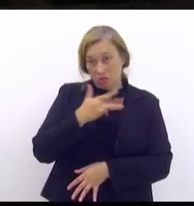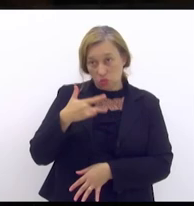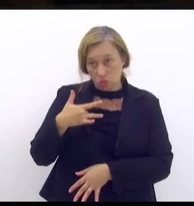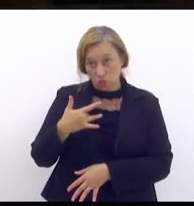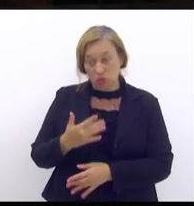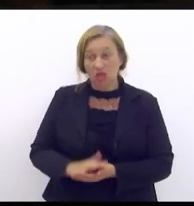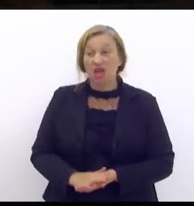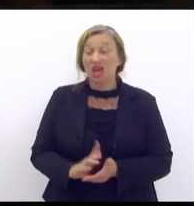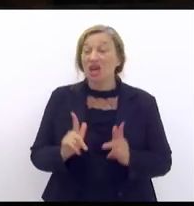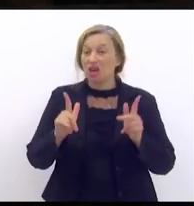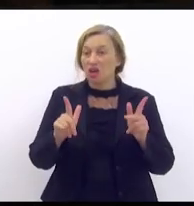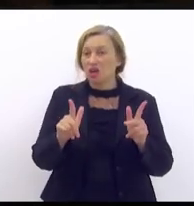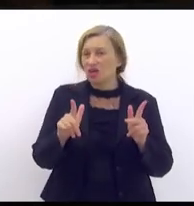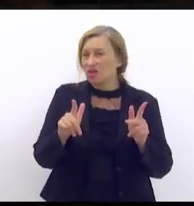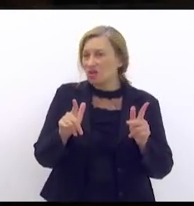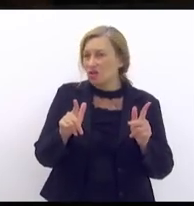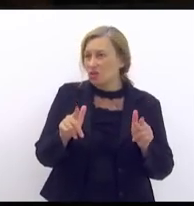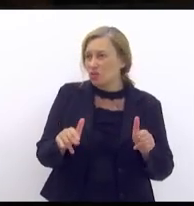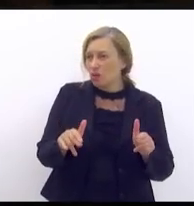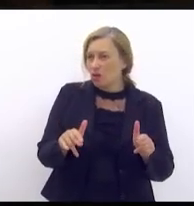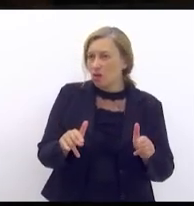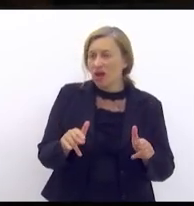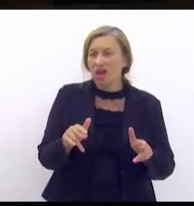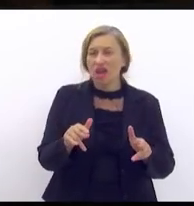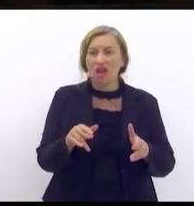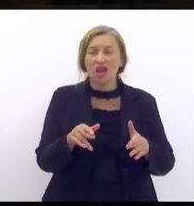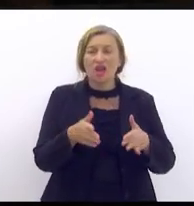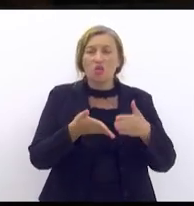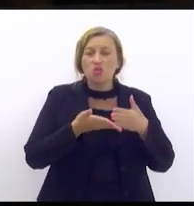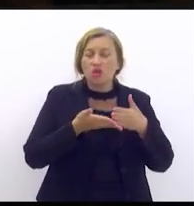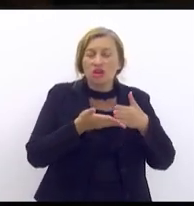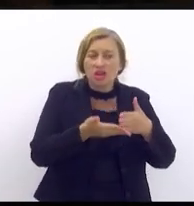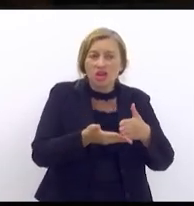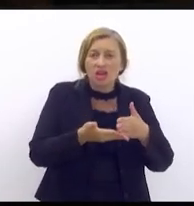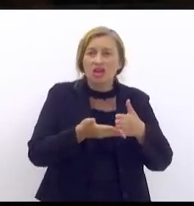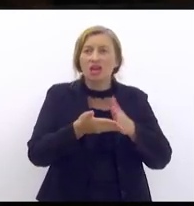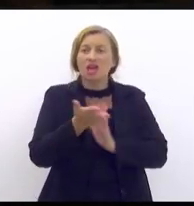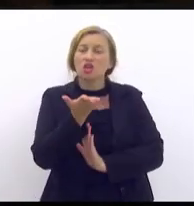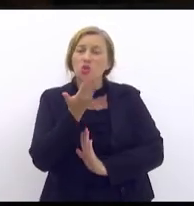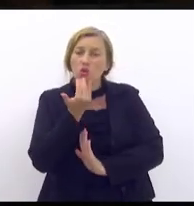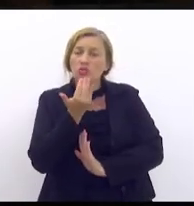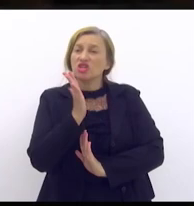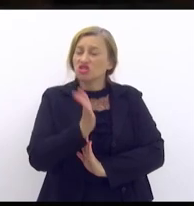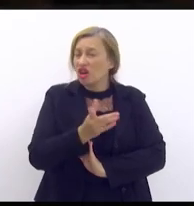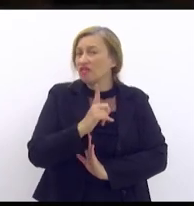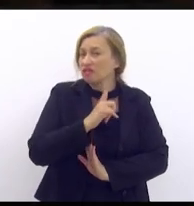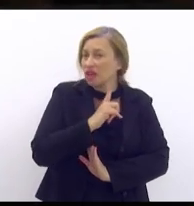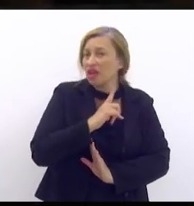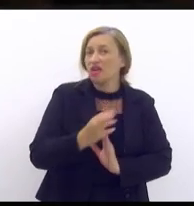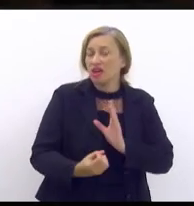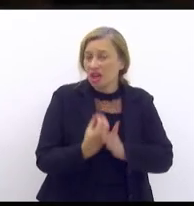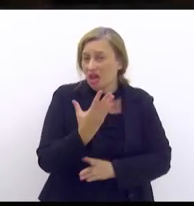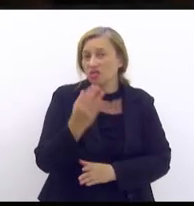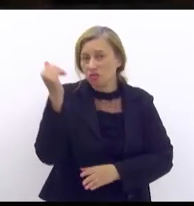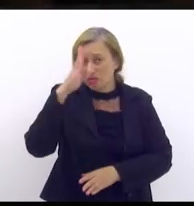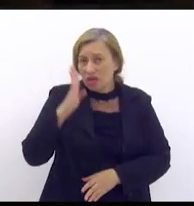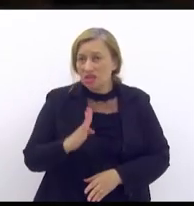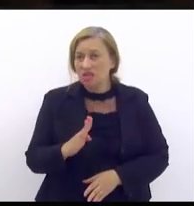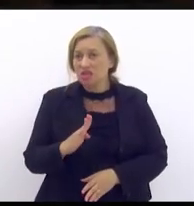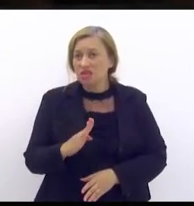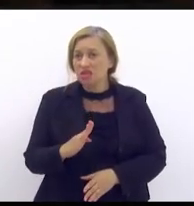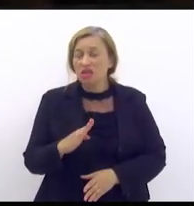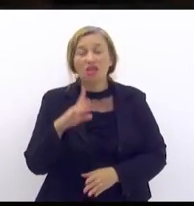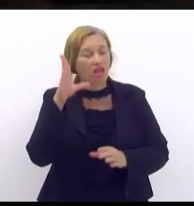um vovó viu a uva. E esse guia alimentar, ele já existe produzindo no Brasil. E é